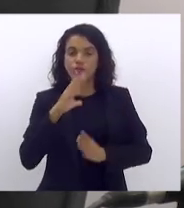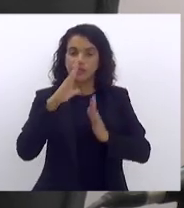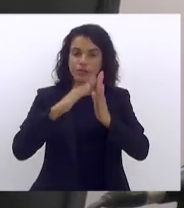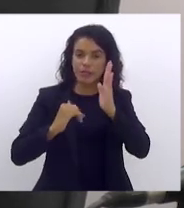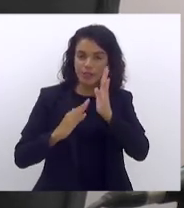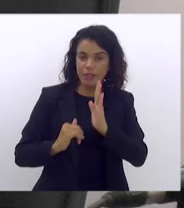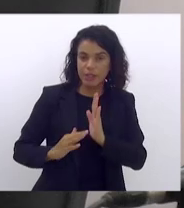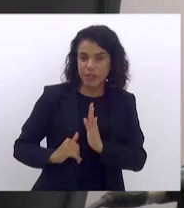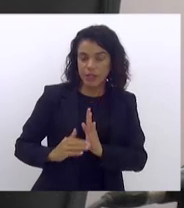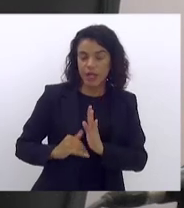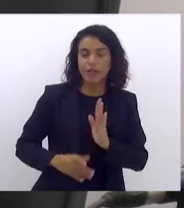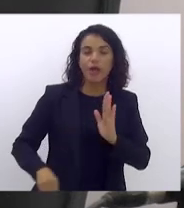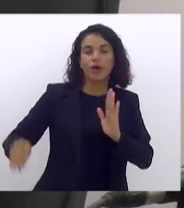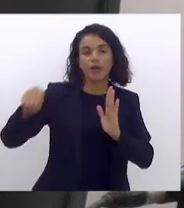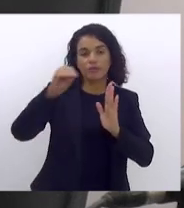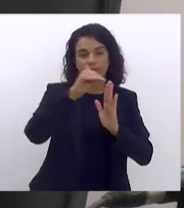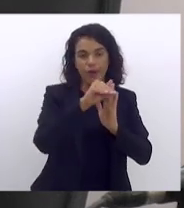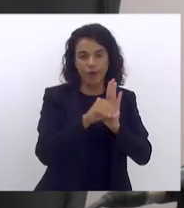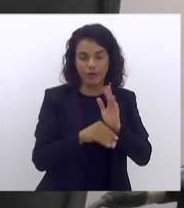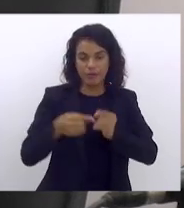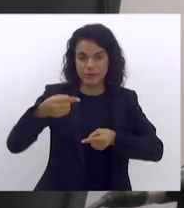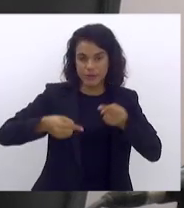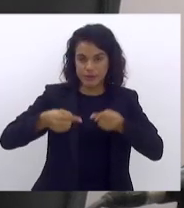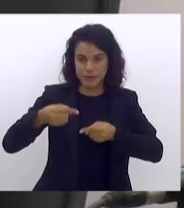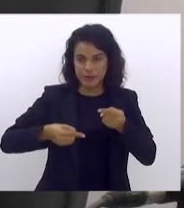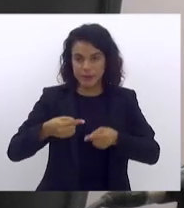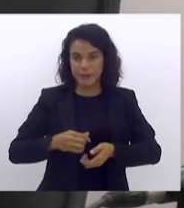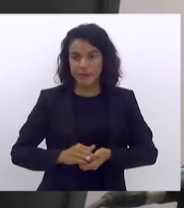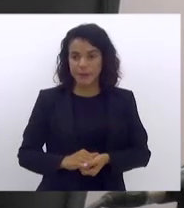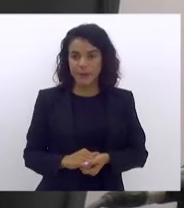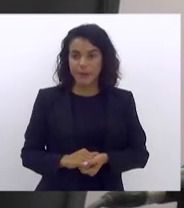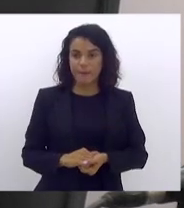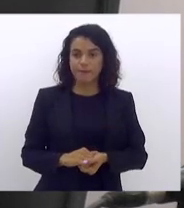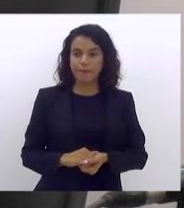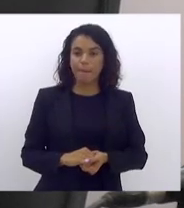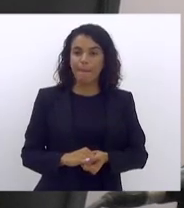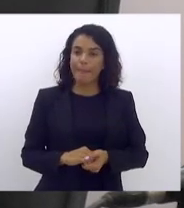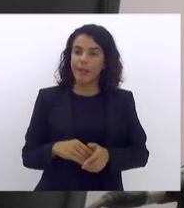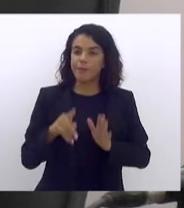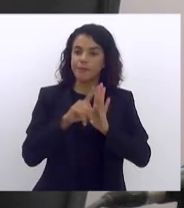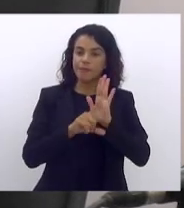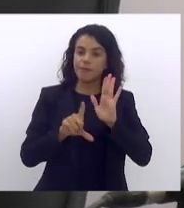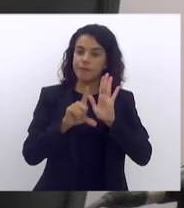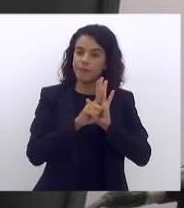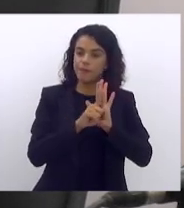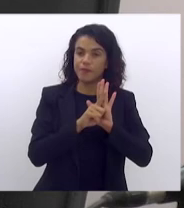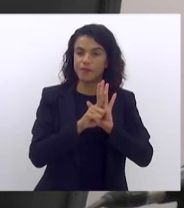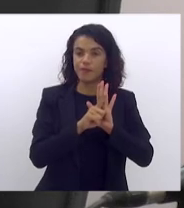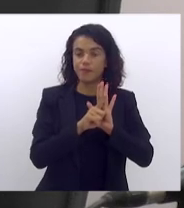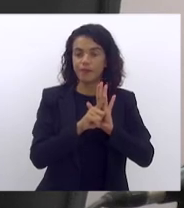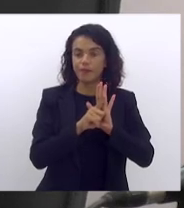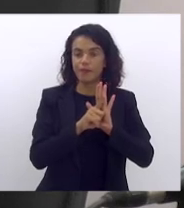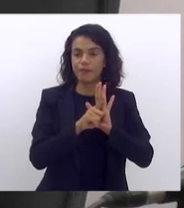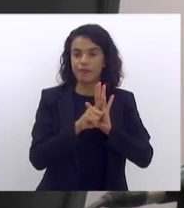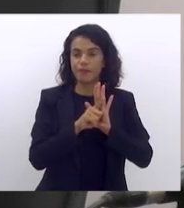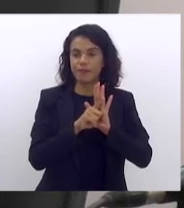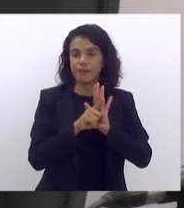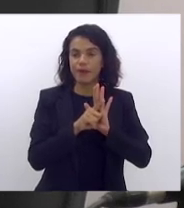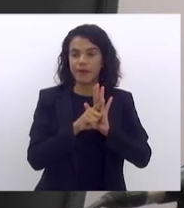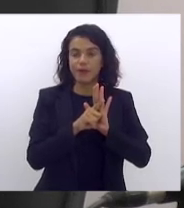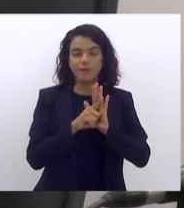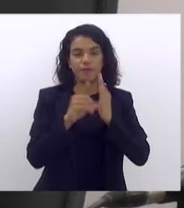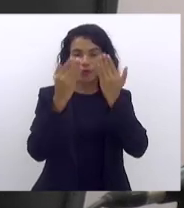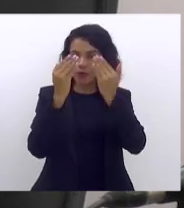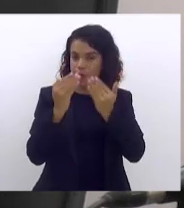da pauta e estão retornando à discussão. Portanto, esse projeto ele tinha sido ido com